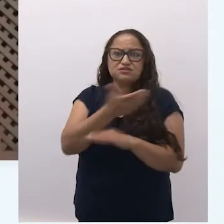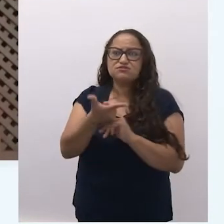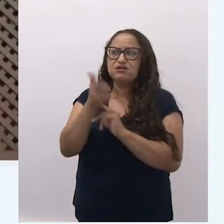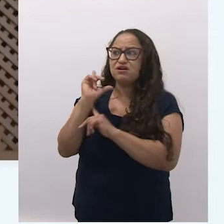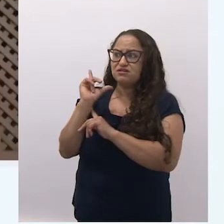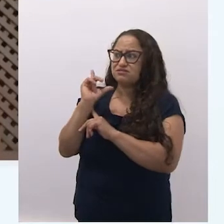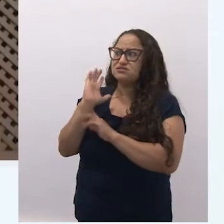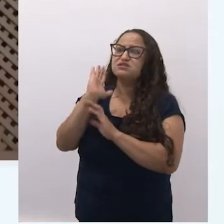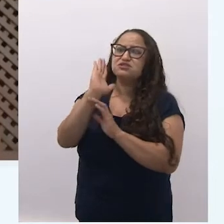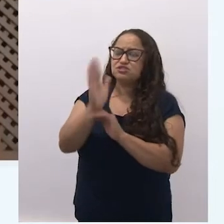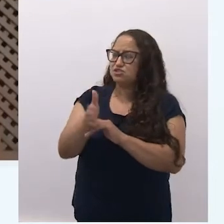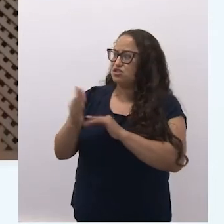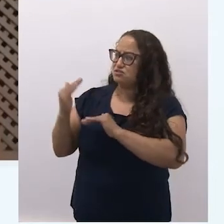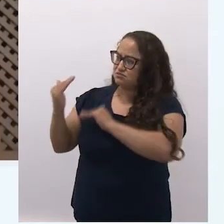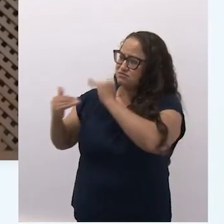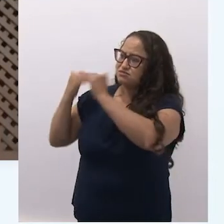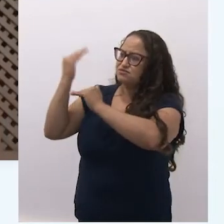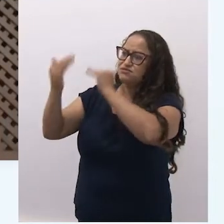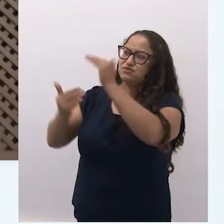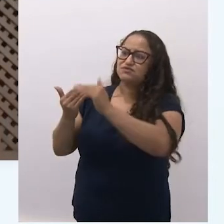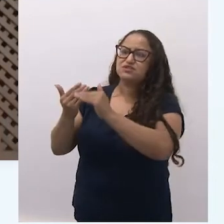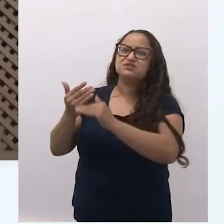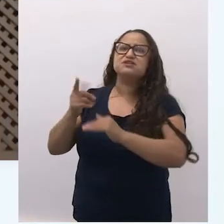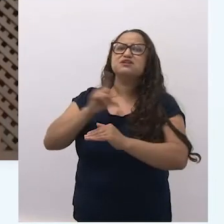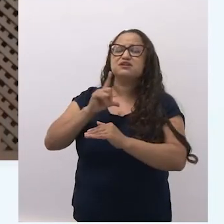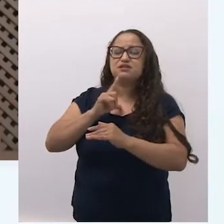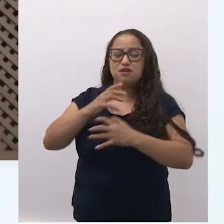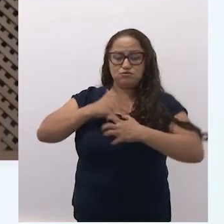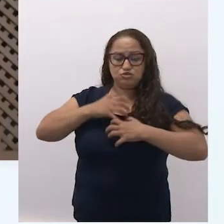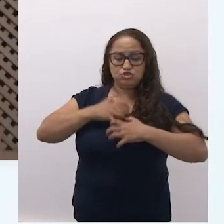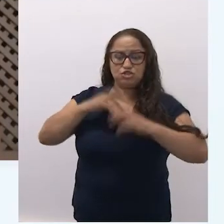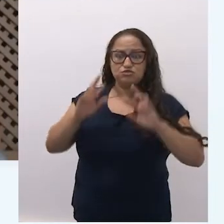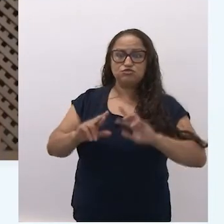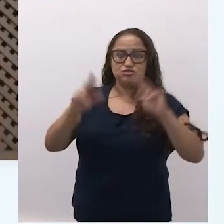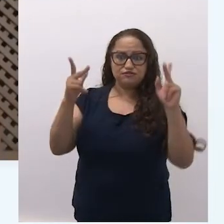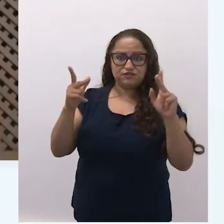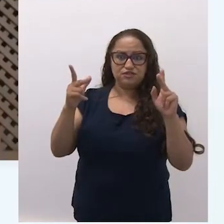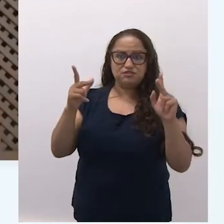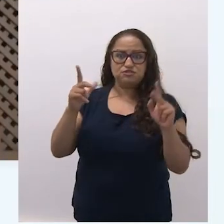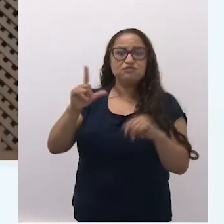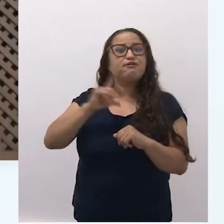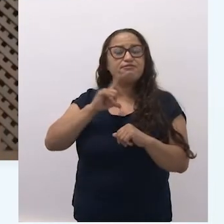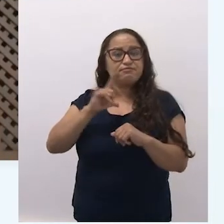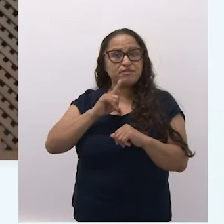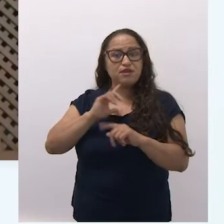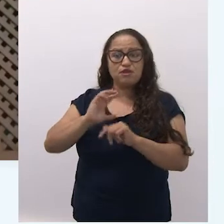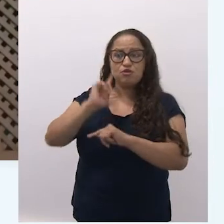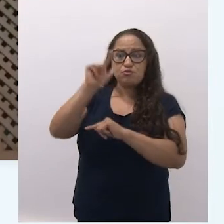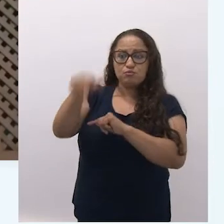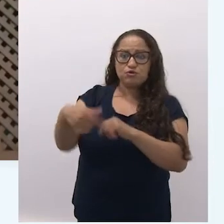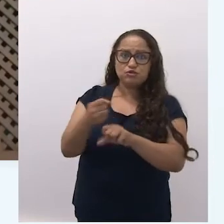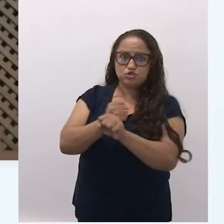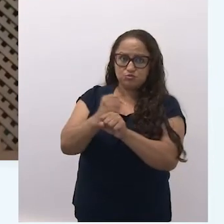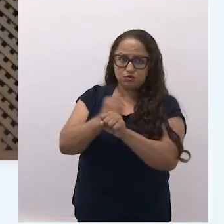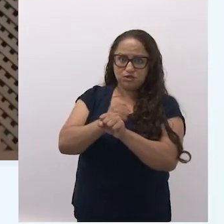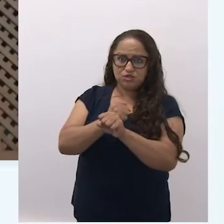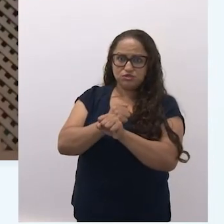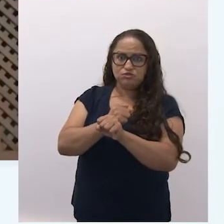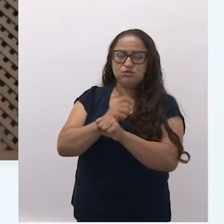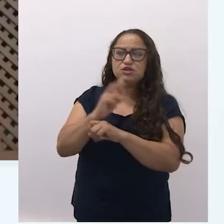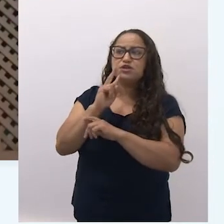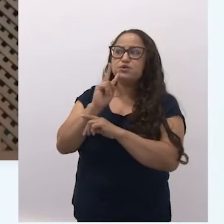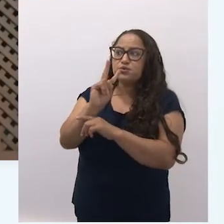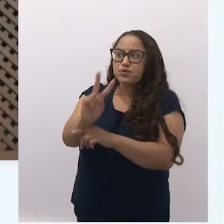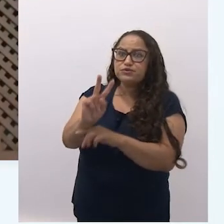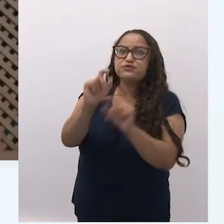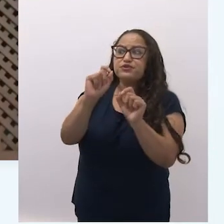mais desenvolvidas, que já estavam com outro ritmo. Ele entra no ano seguinte para pegar essas crianças, e quando chega lá, o